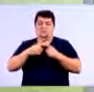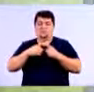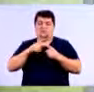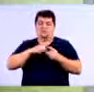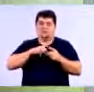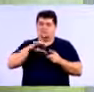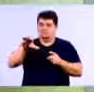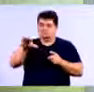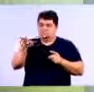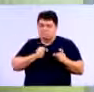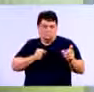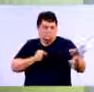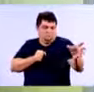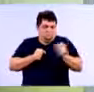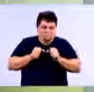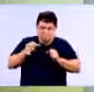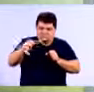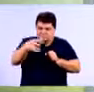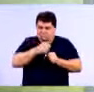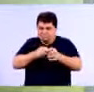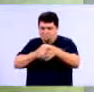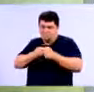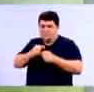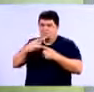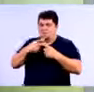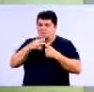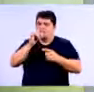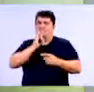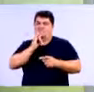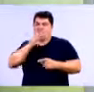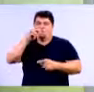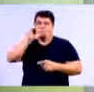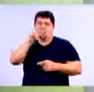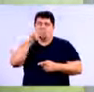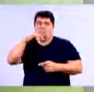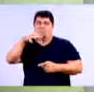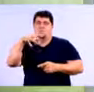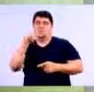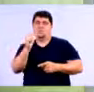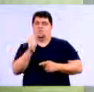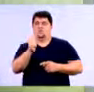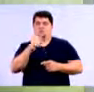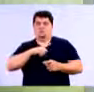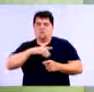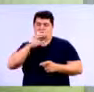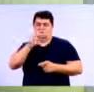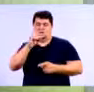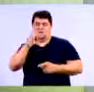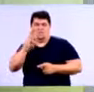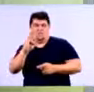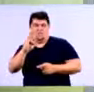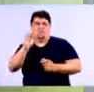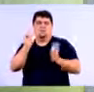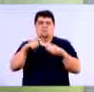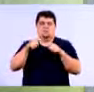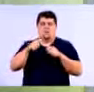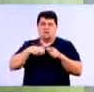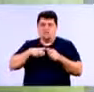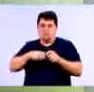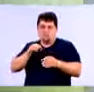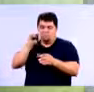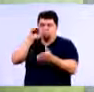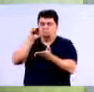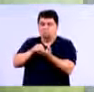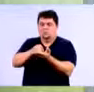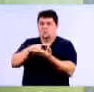de benefícios. Quando eu estou falando que eu disponibilizo R$1 milhão e eu quero aplicar no fundo CDB, significa que quando eu apliquei, eu mudei